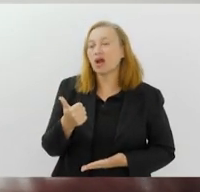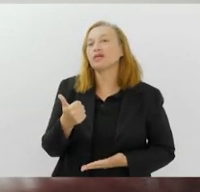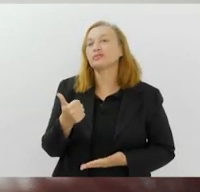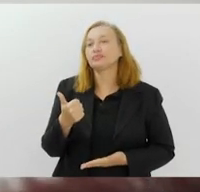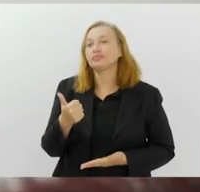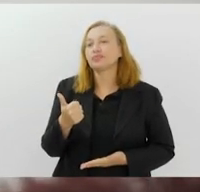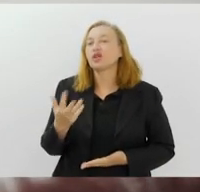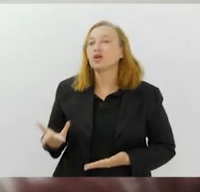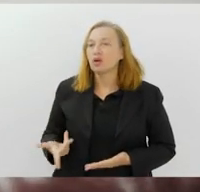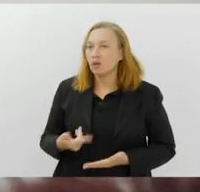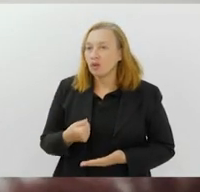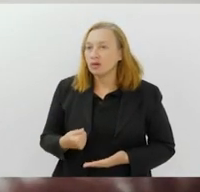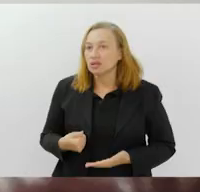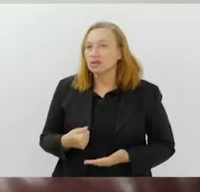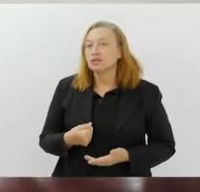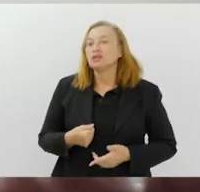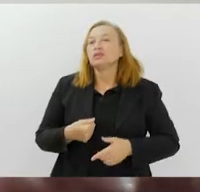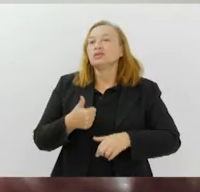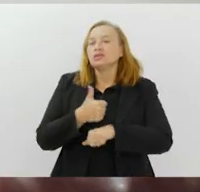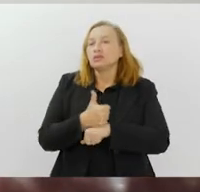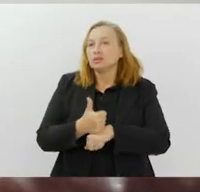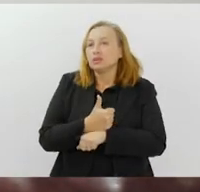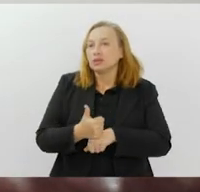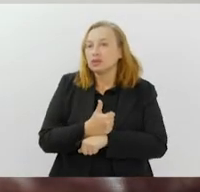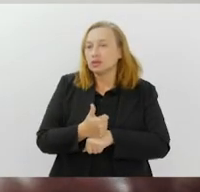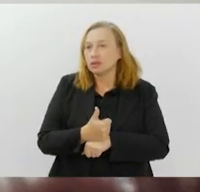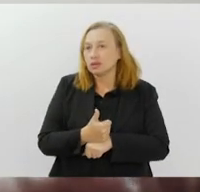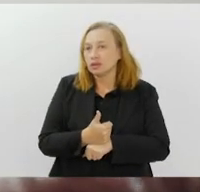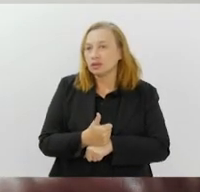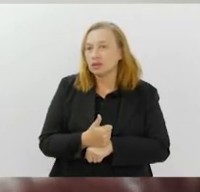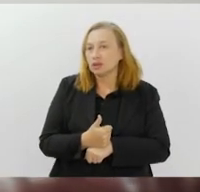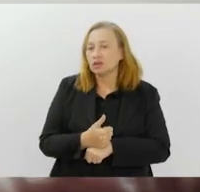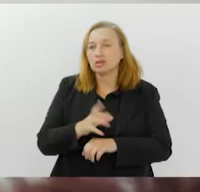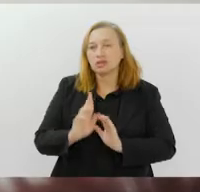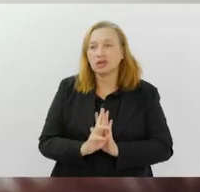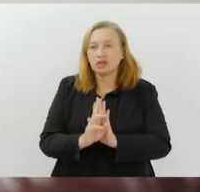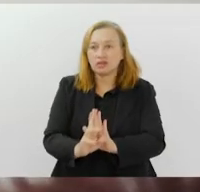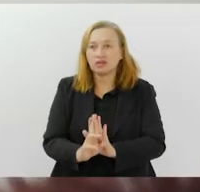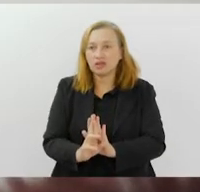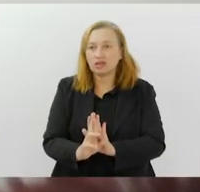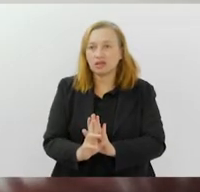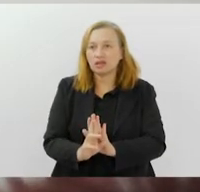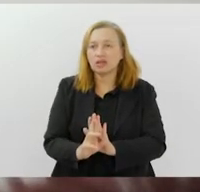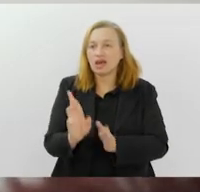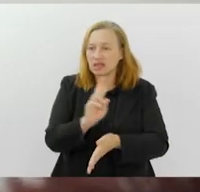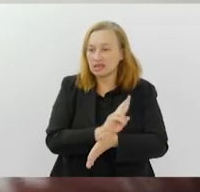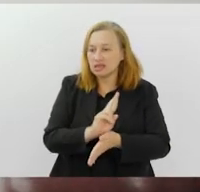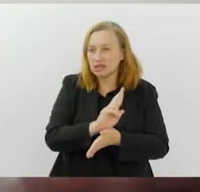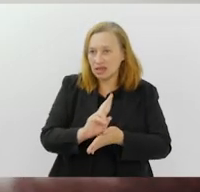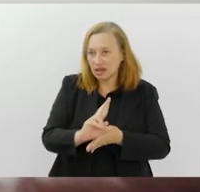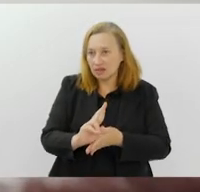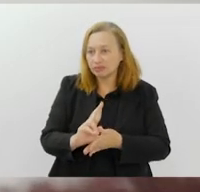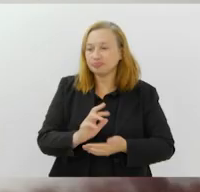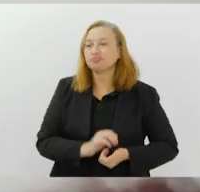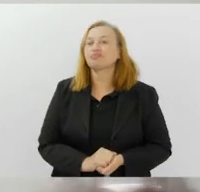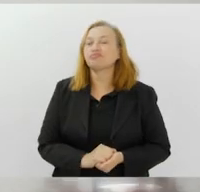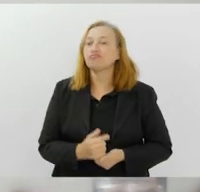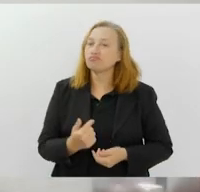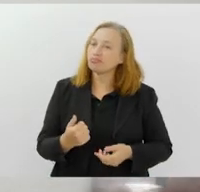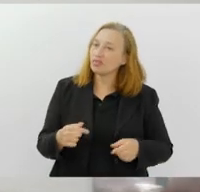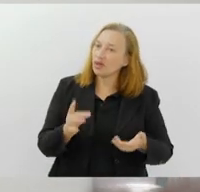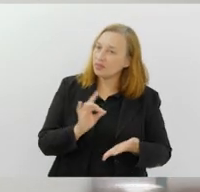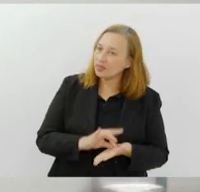questão de qualificação desses profissionais inclusive no que se refere a letramento racial e eu na